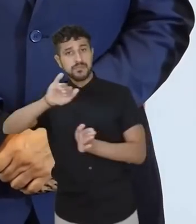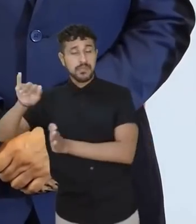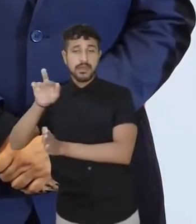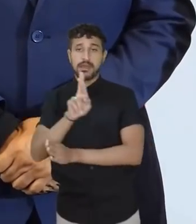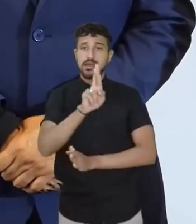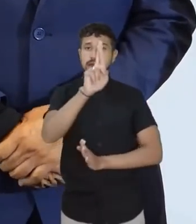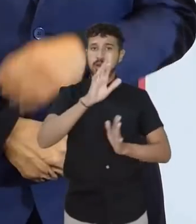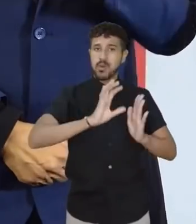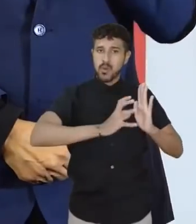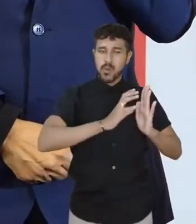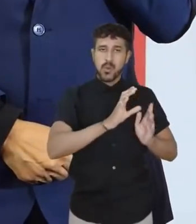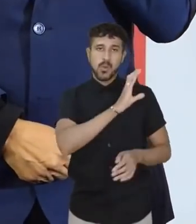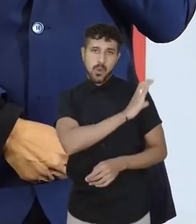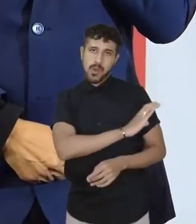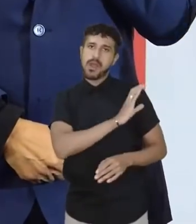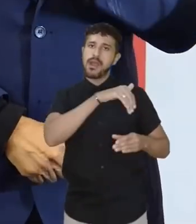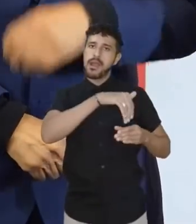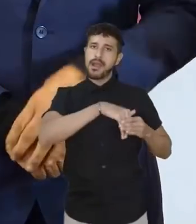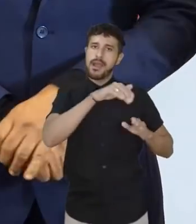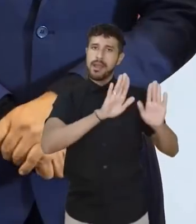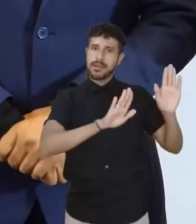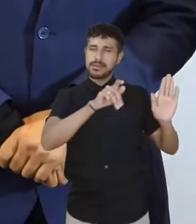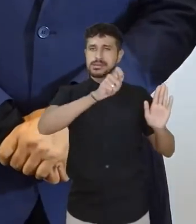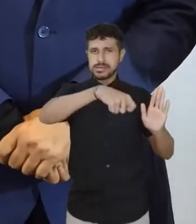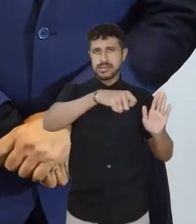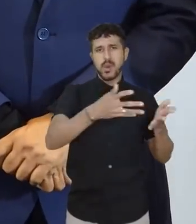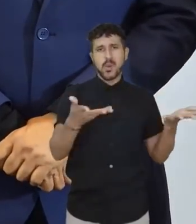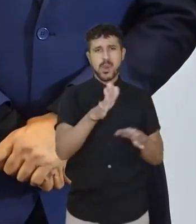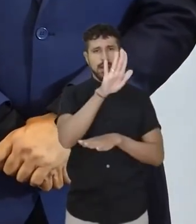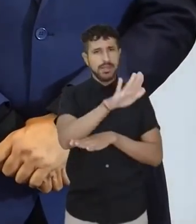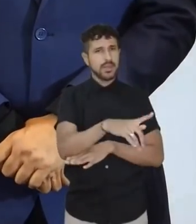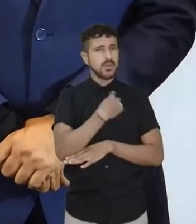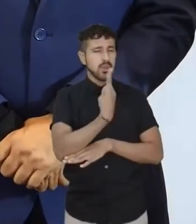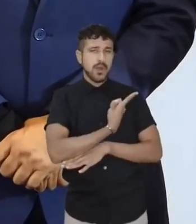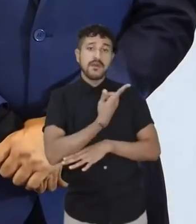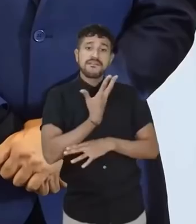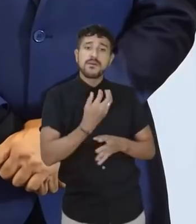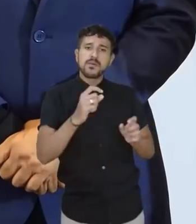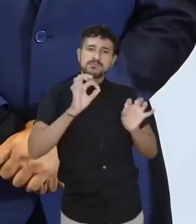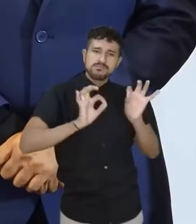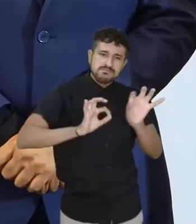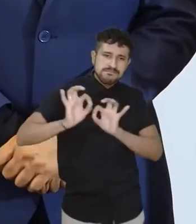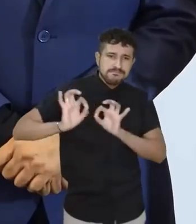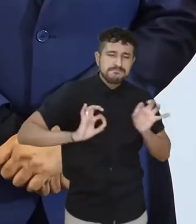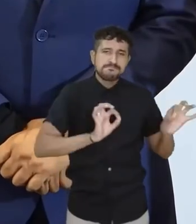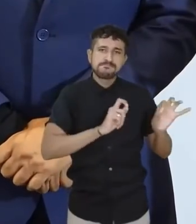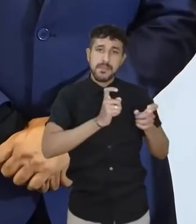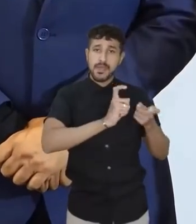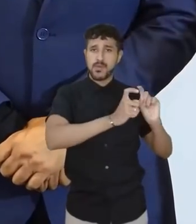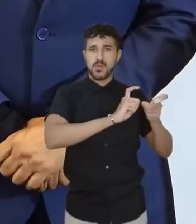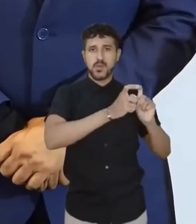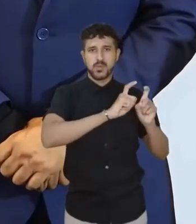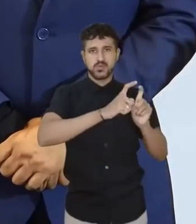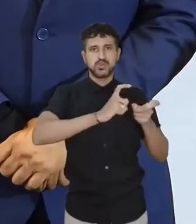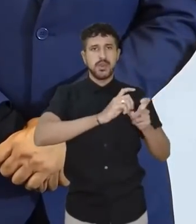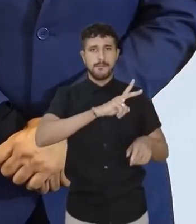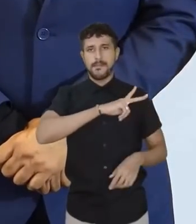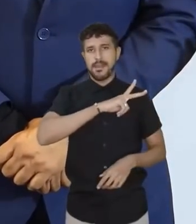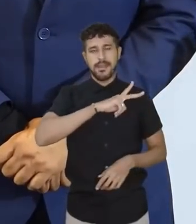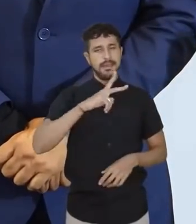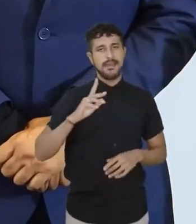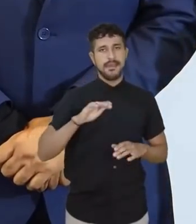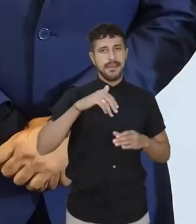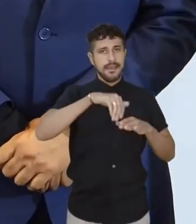campanha, sim, tanto que essa parte, à tarde, é uma parte organizativa e executiva da campanha. E cada partido